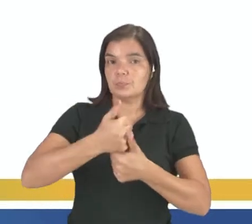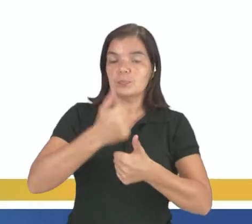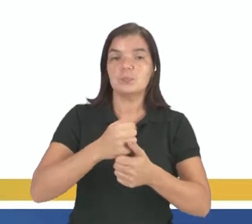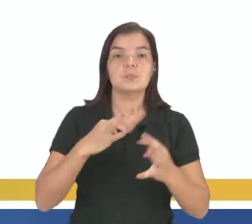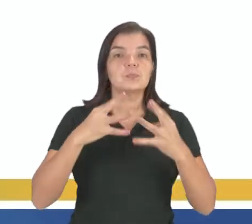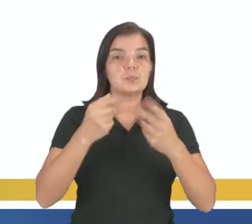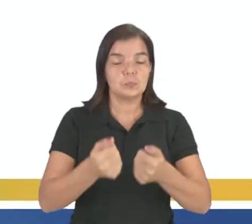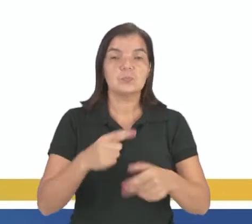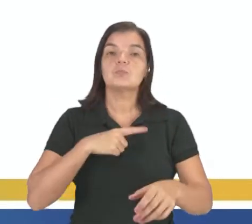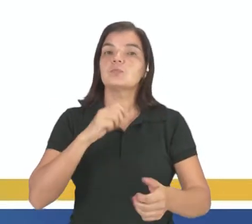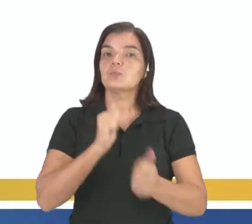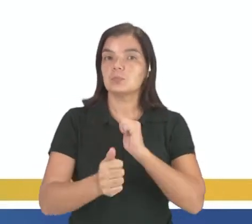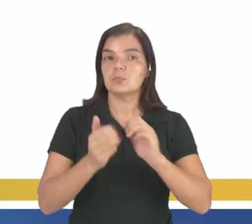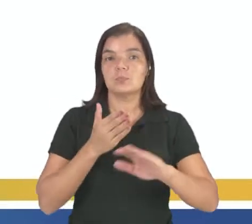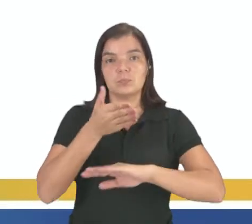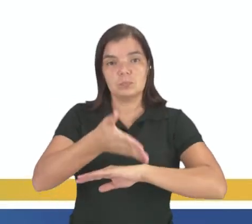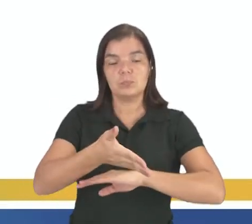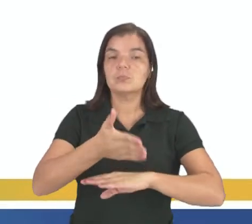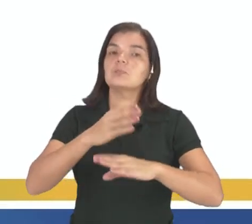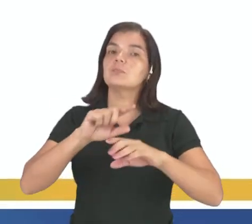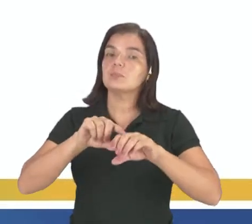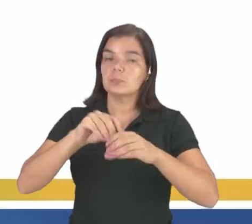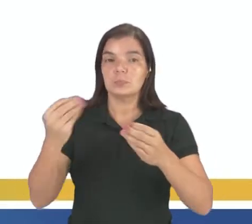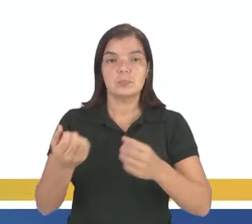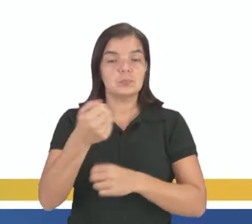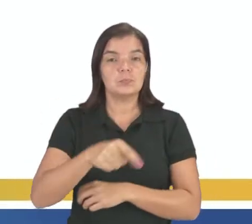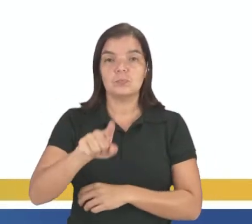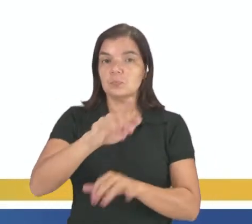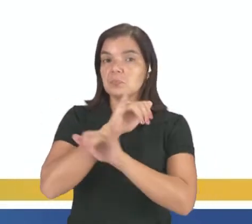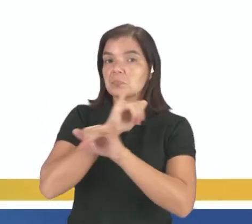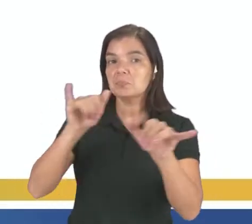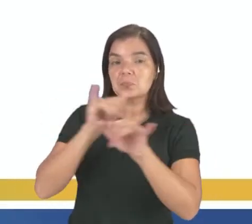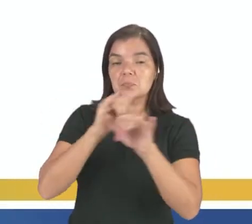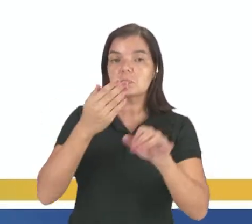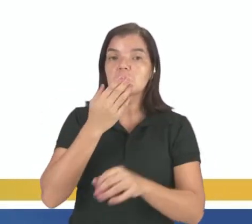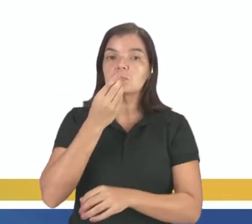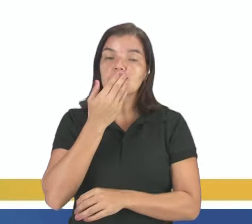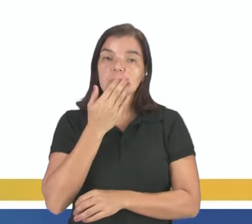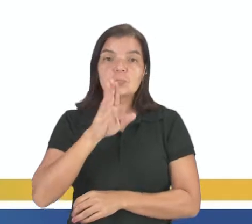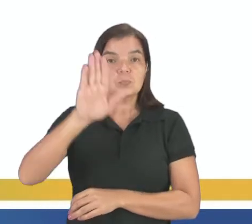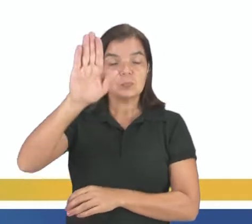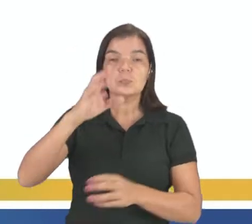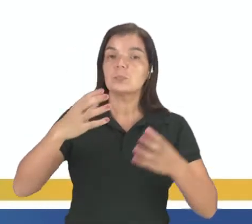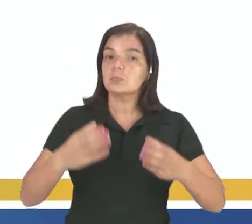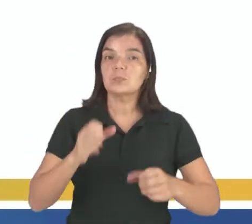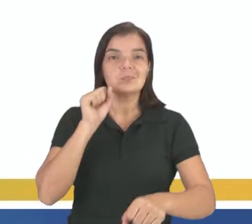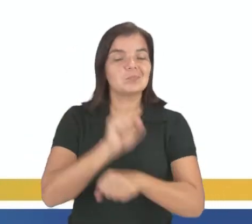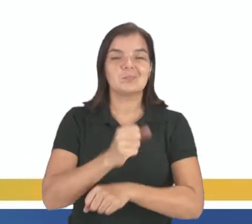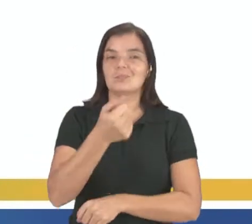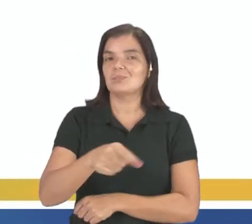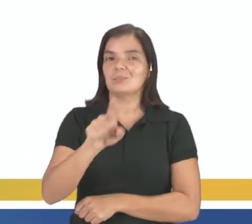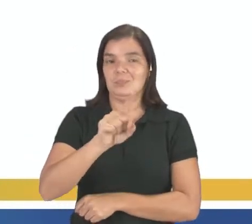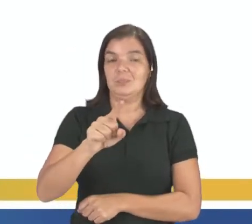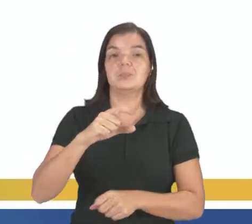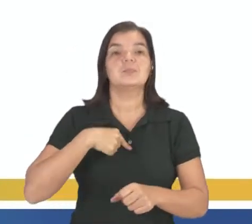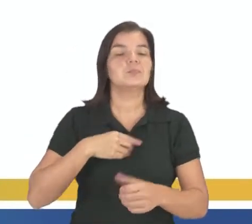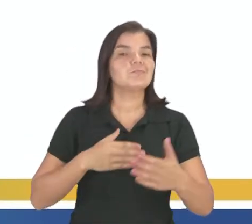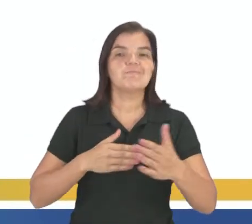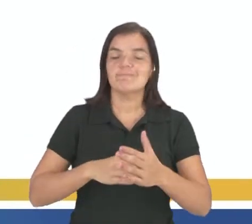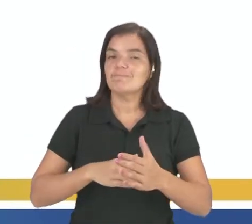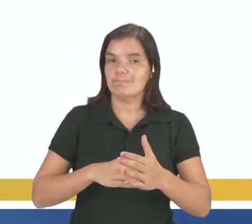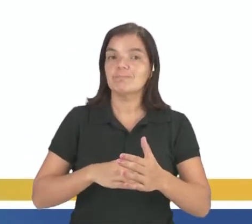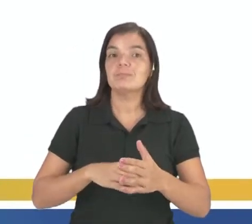todo atleta tem que entrar e sair por aquela zona não precisa avisar de trás a bola não precisa estar parada tá então é